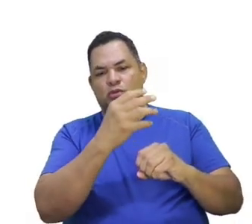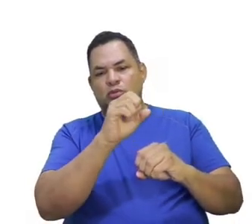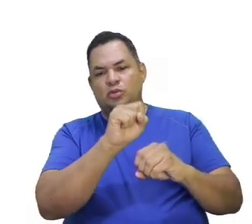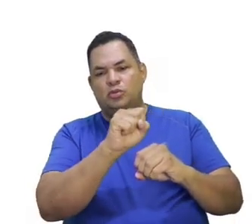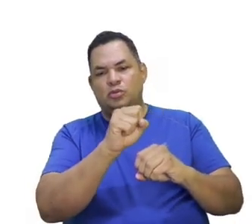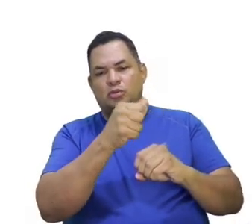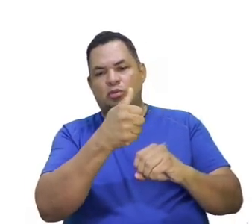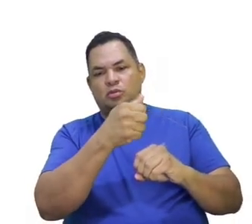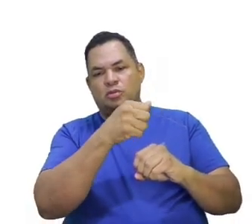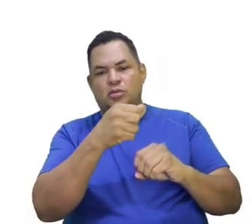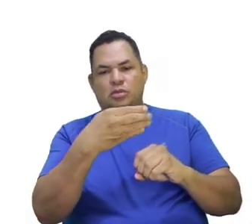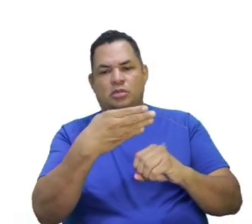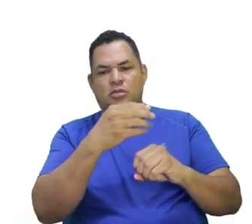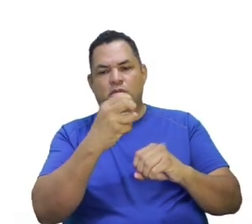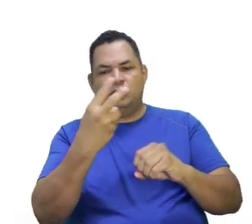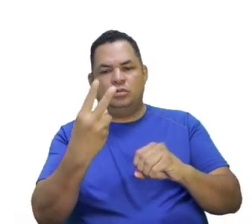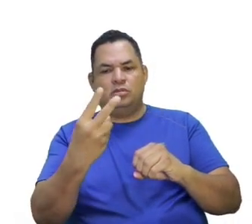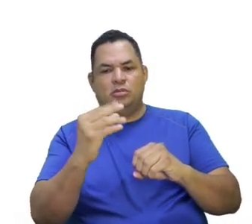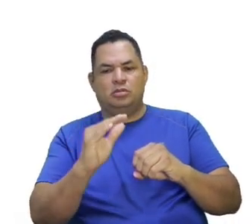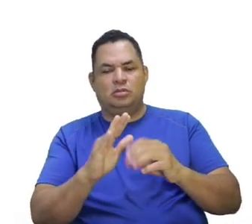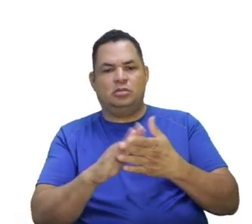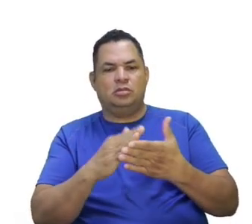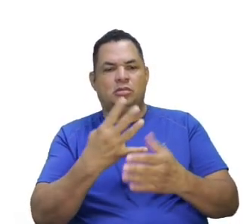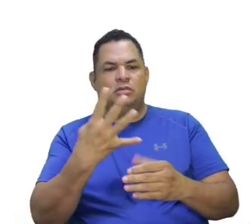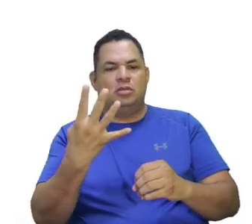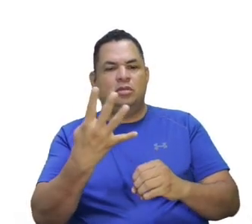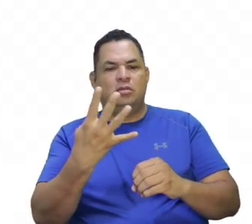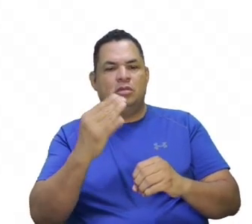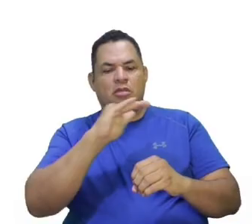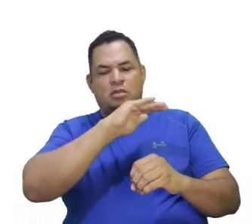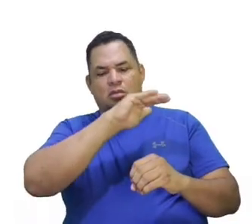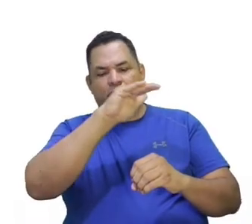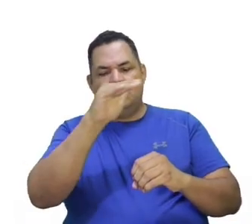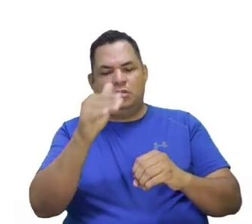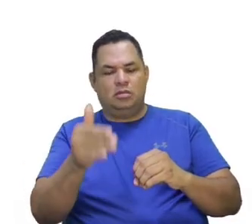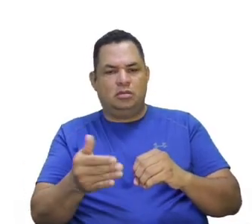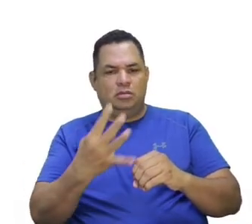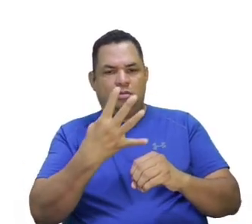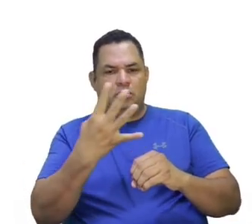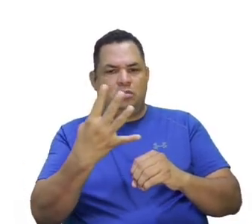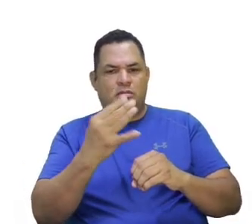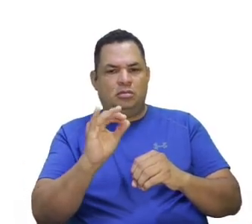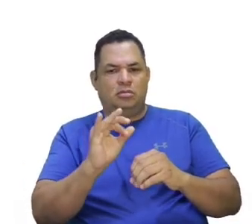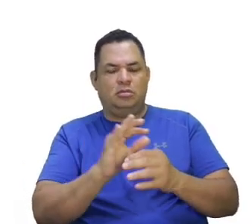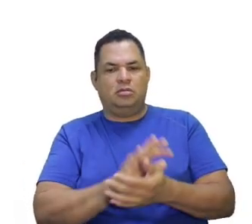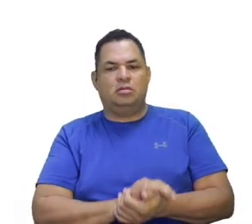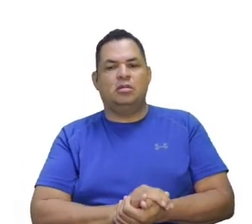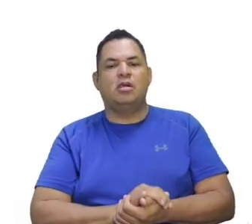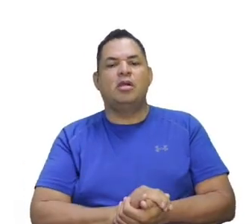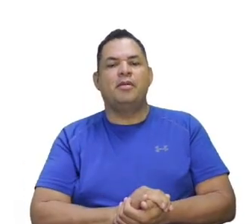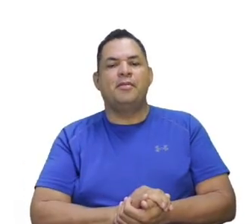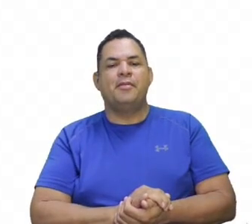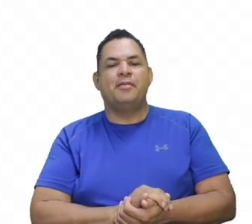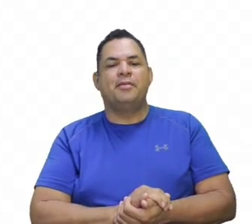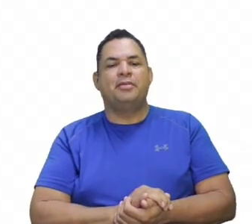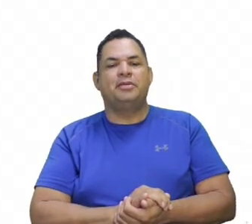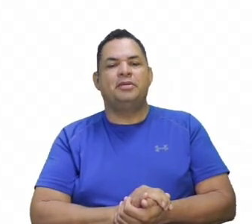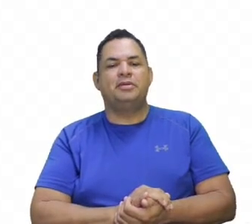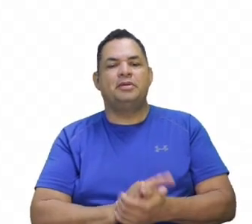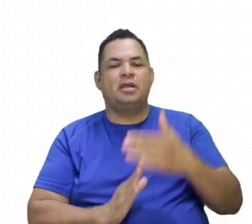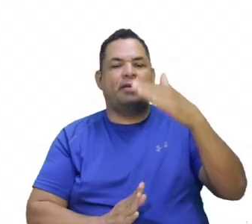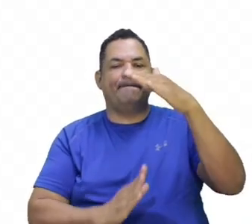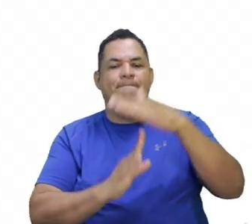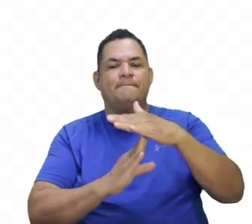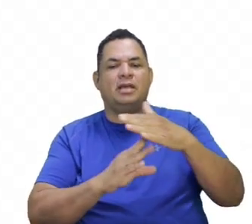4 elétrons e na quarta 2 elétrons. A quarta camada dele, que é essa daqui, colegas, ela é a camada